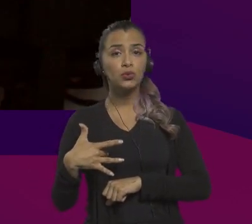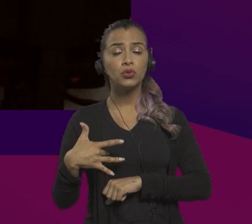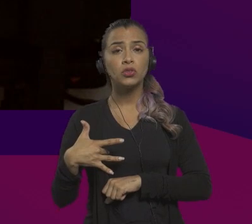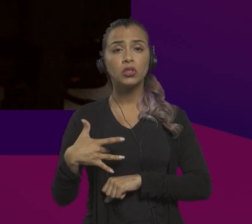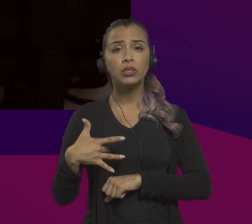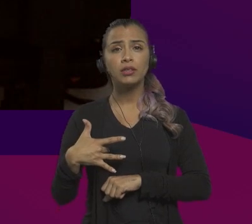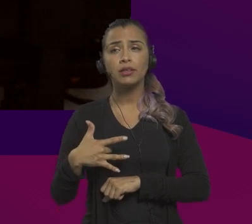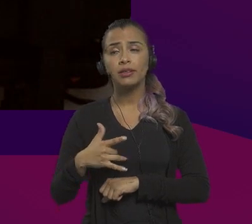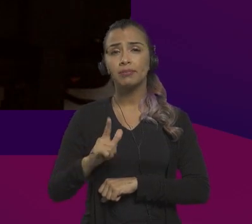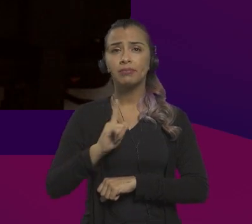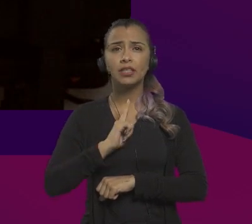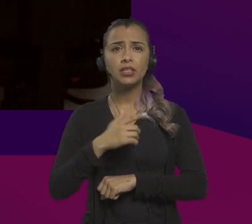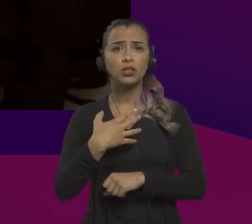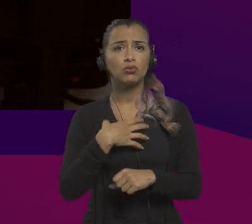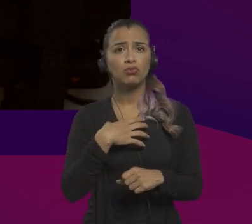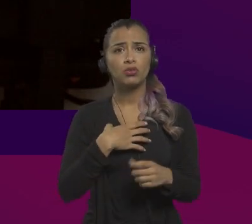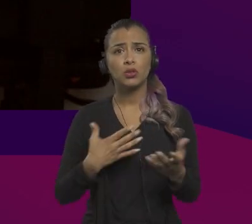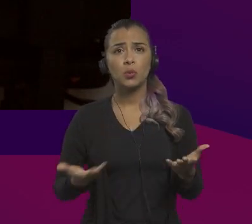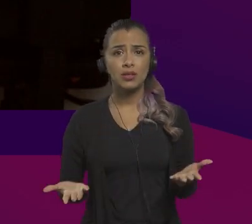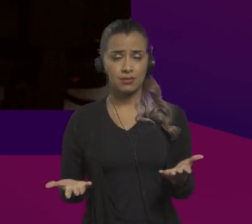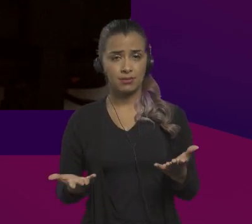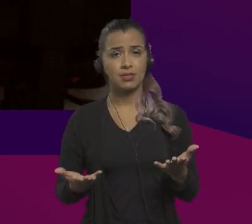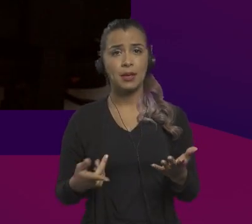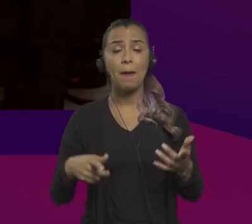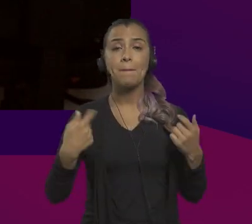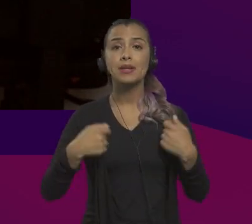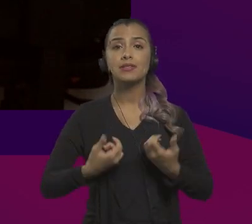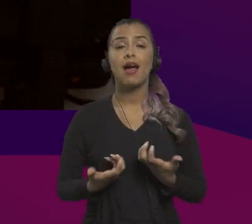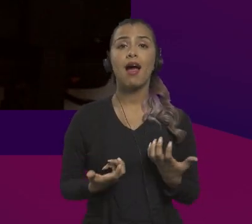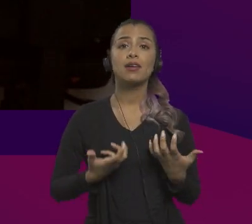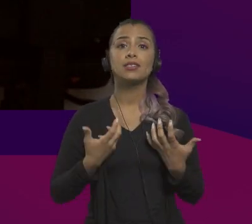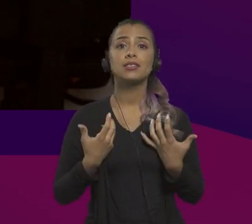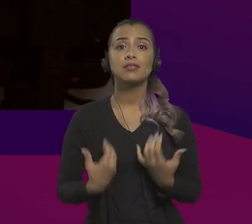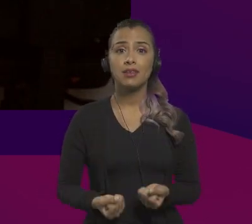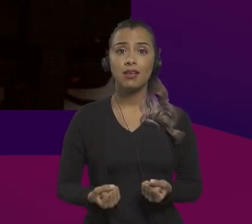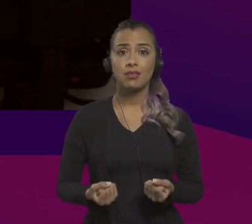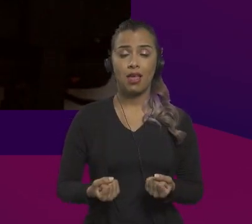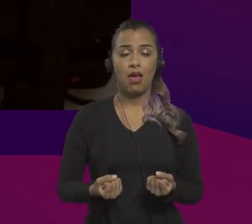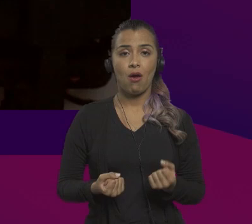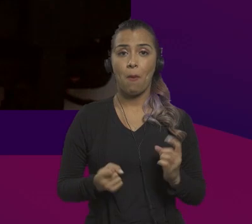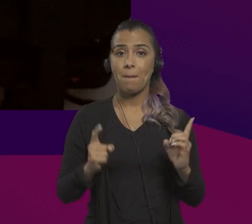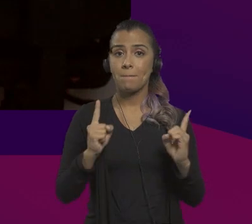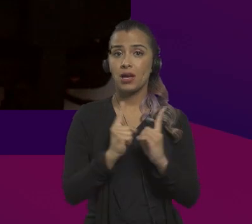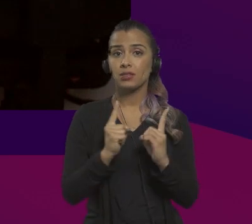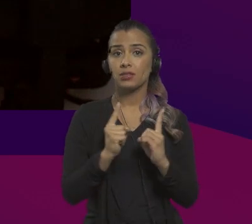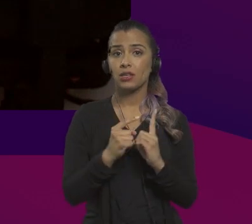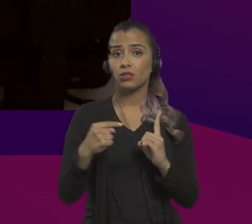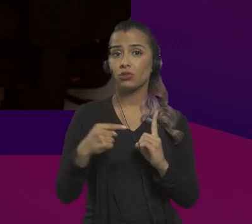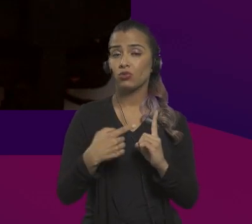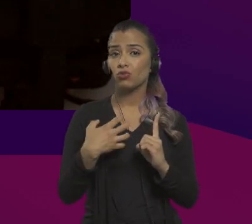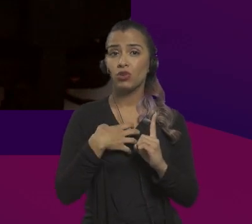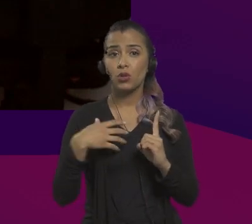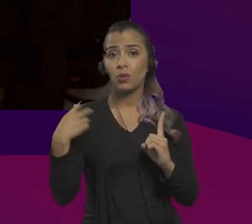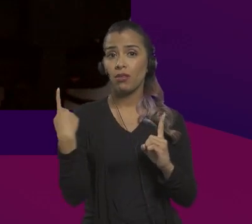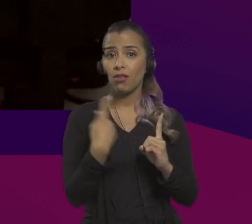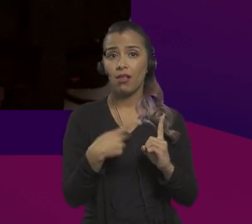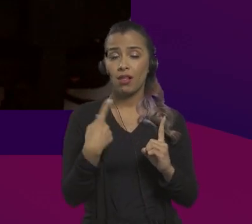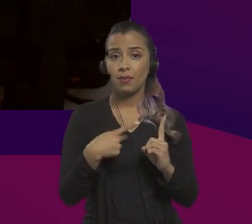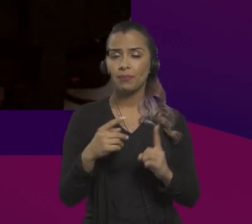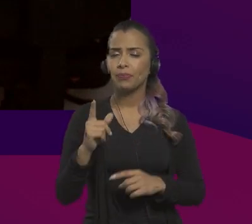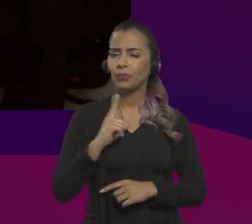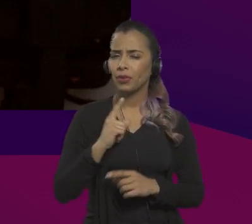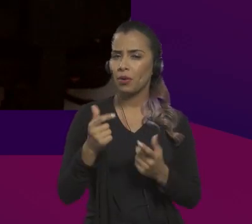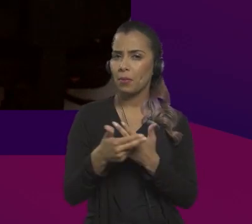maneira body positive mesmo, né? Para aceitar o seu paciente da maneira que ele é. Existe algo muito importante, que é